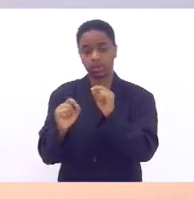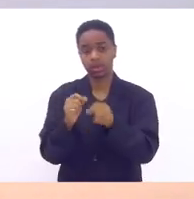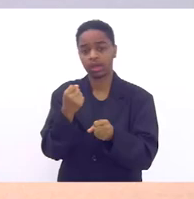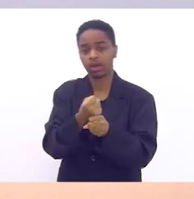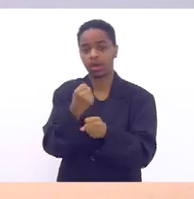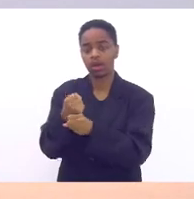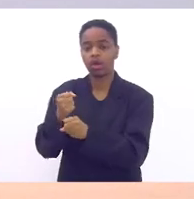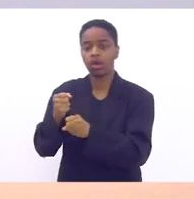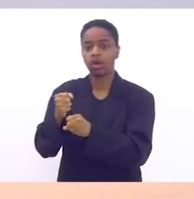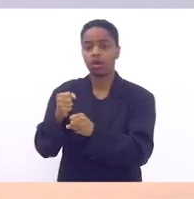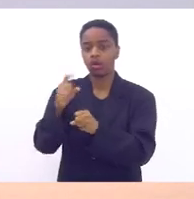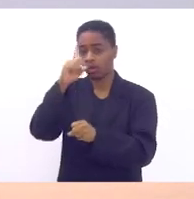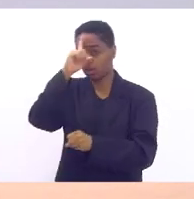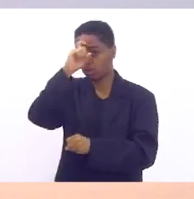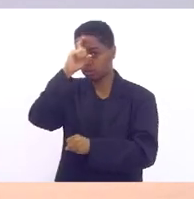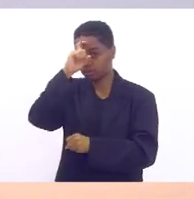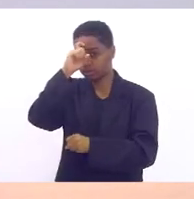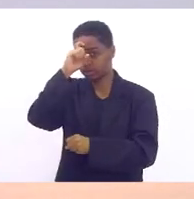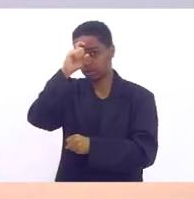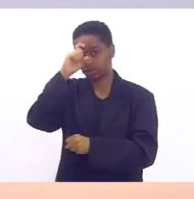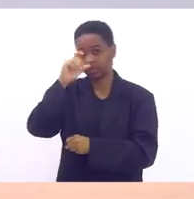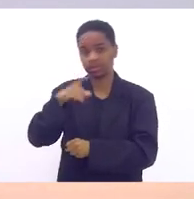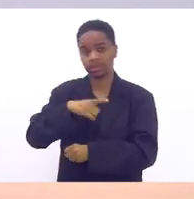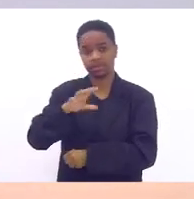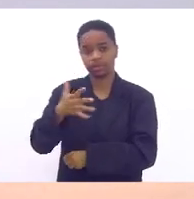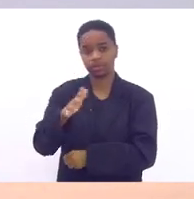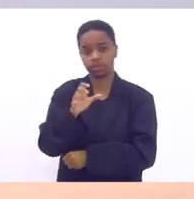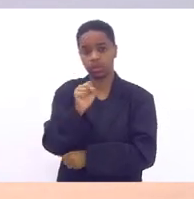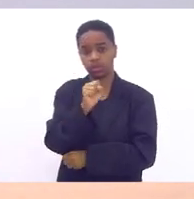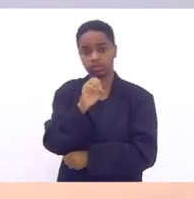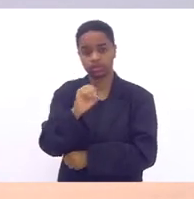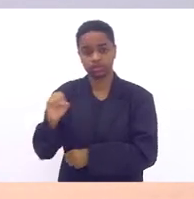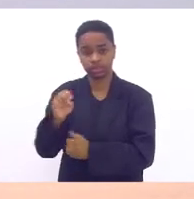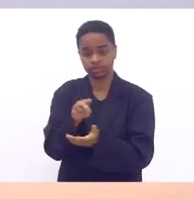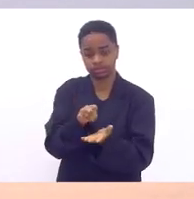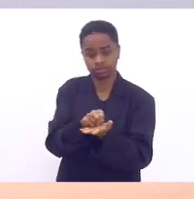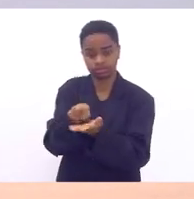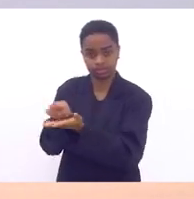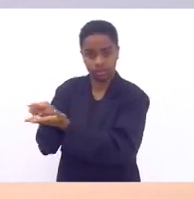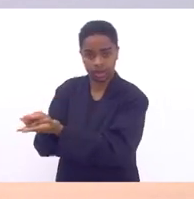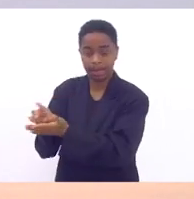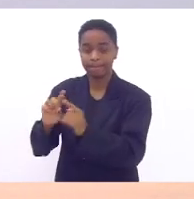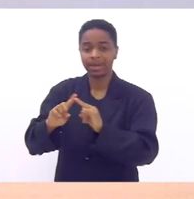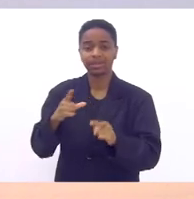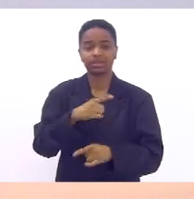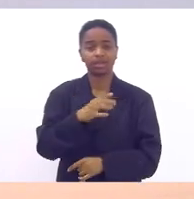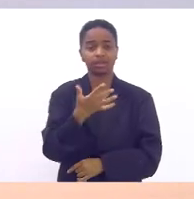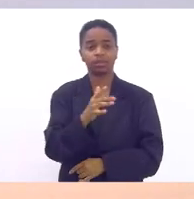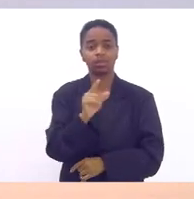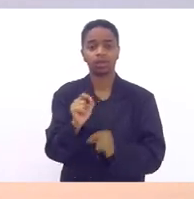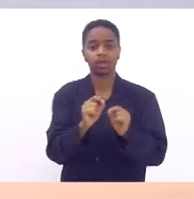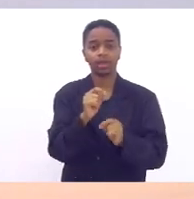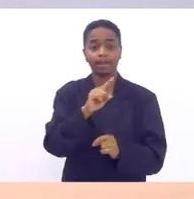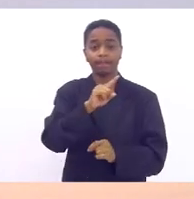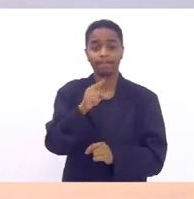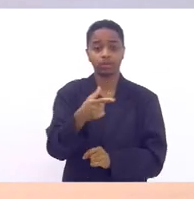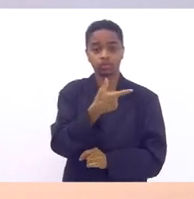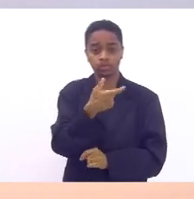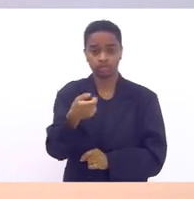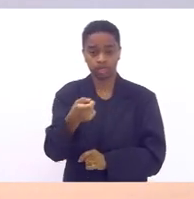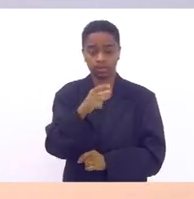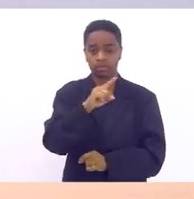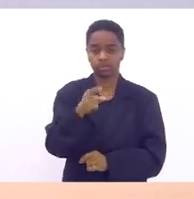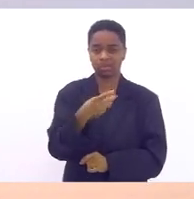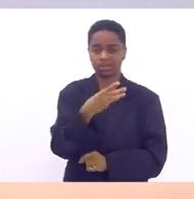campanha com o total de leito em torno de 800 leitos enquanto a gente tinha entre 10000 e 1300 eram números não